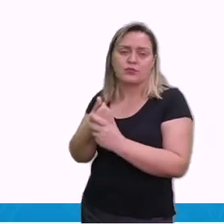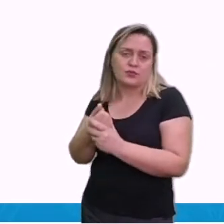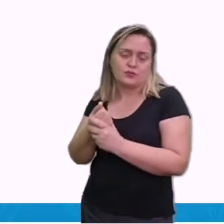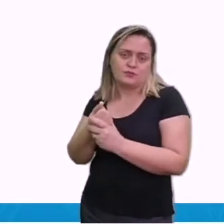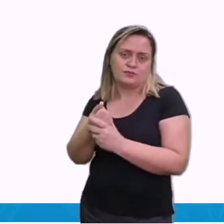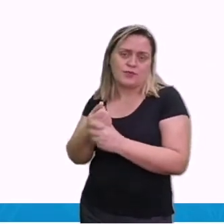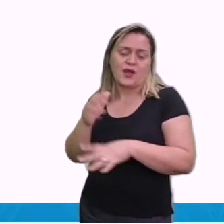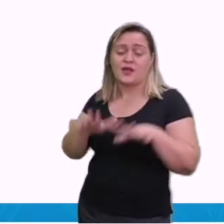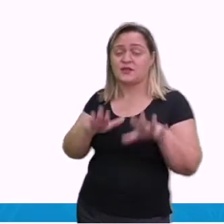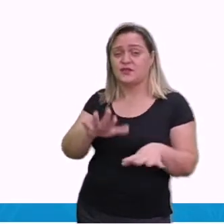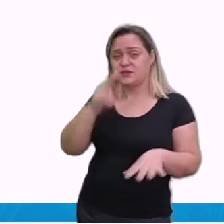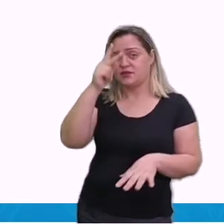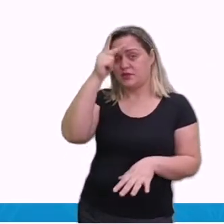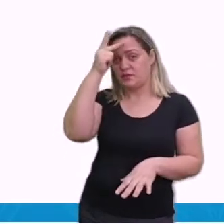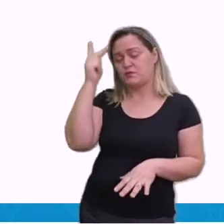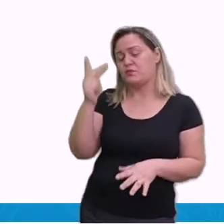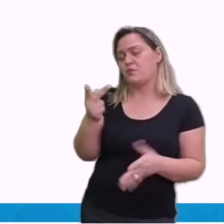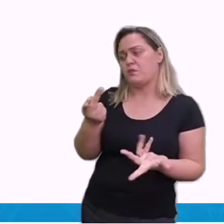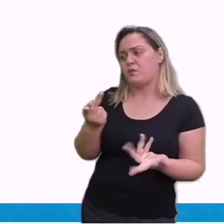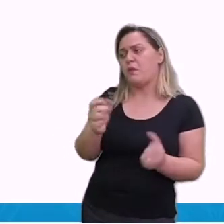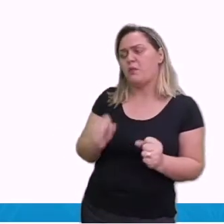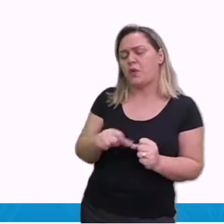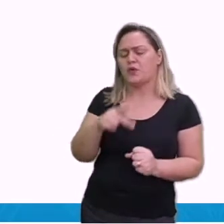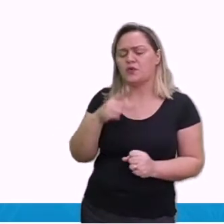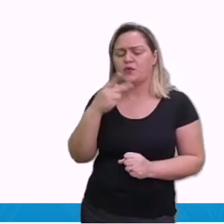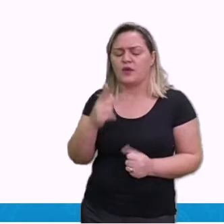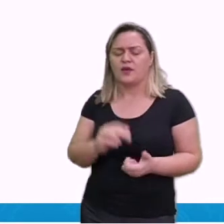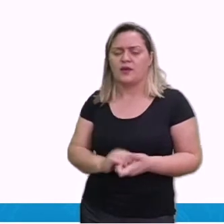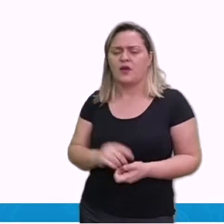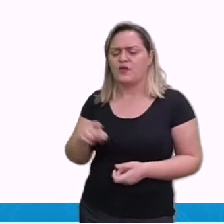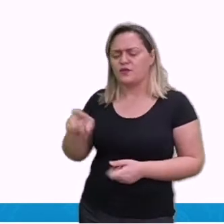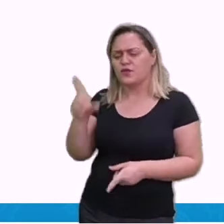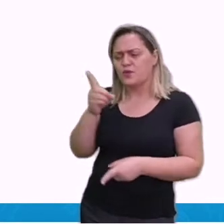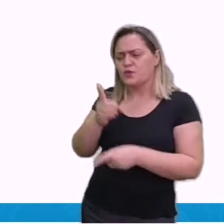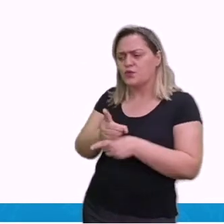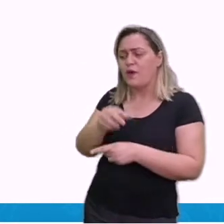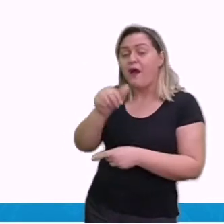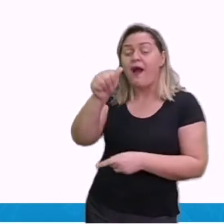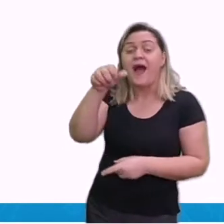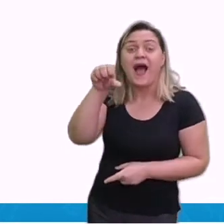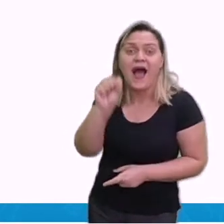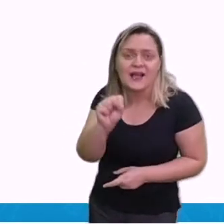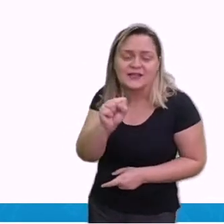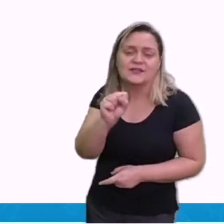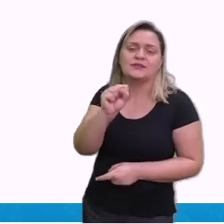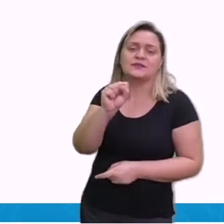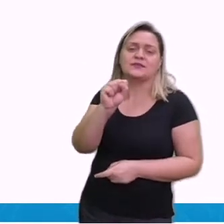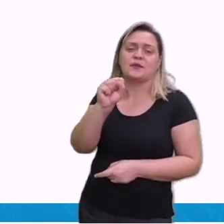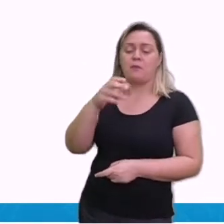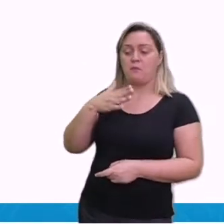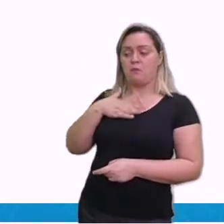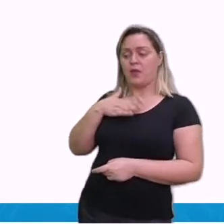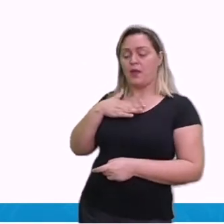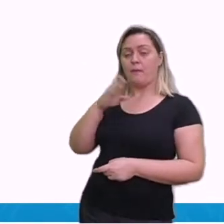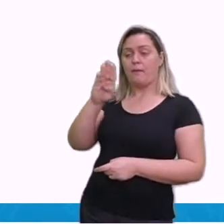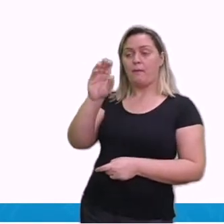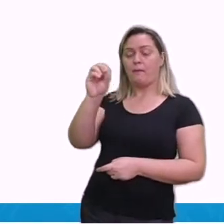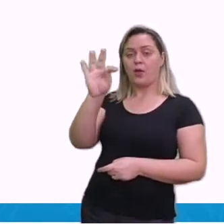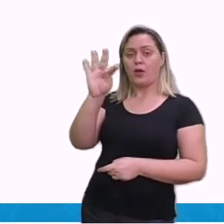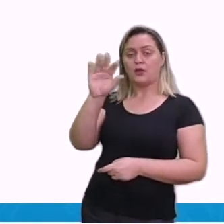minhas botas? Ah, isso não está legal, isso não está certo. Se eu estou me referindo a uma